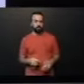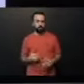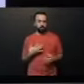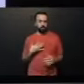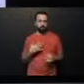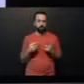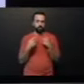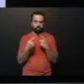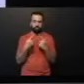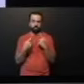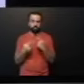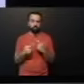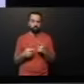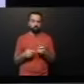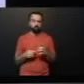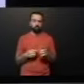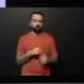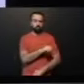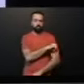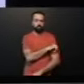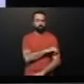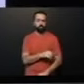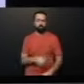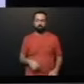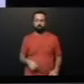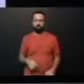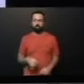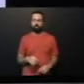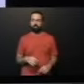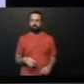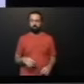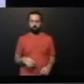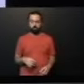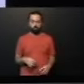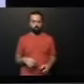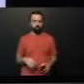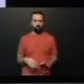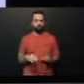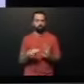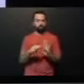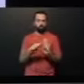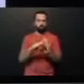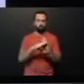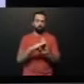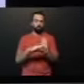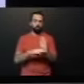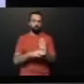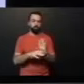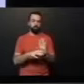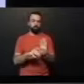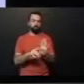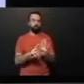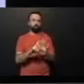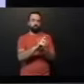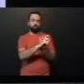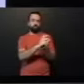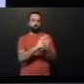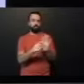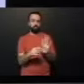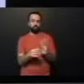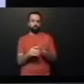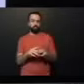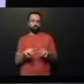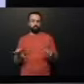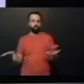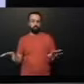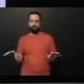que normalmente as vitaminas, elas vêm separadas em duas partes. Quais são elas? Olha o